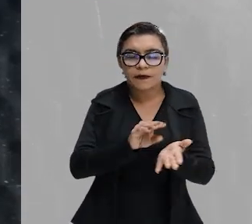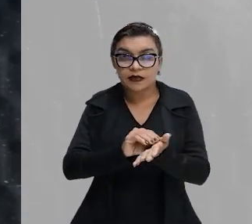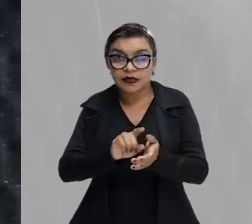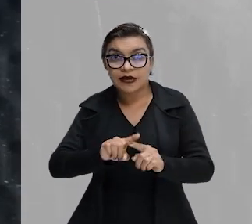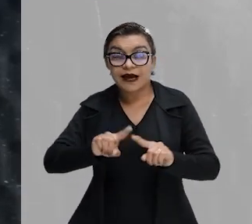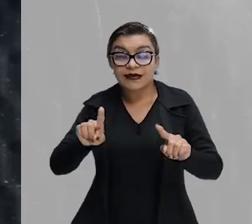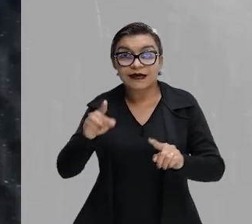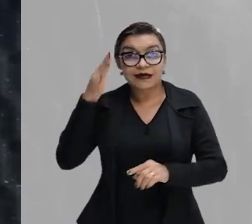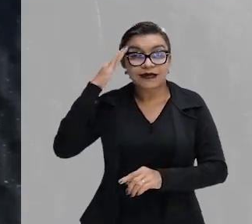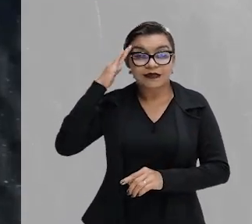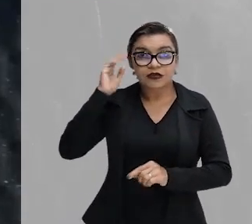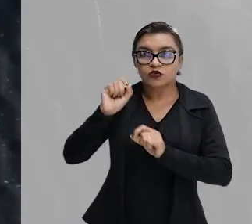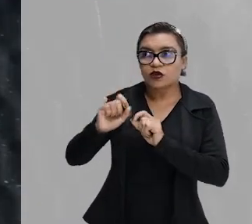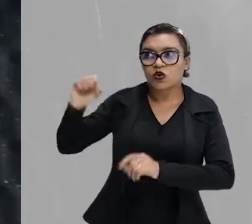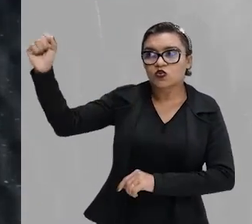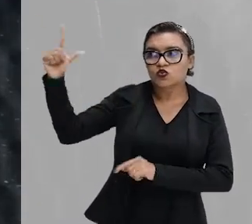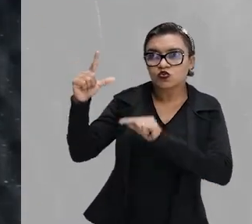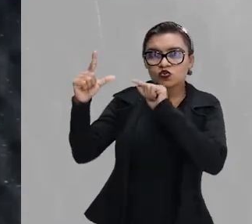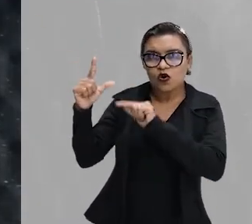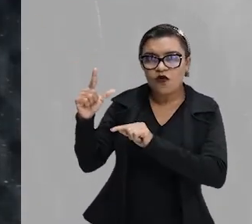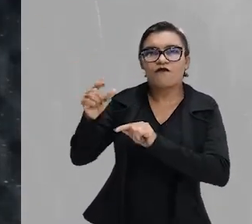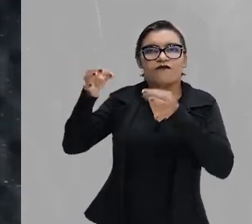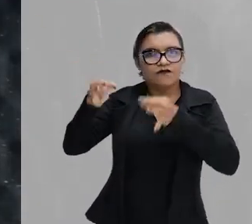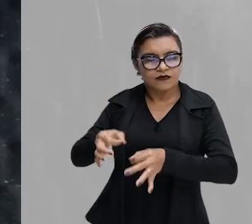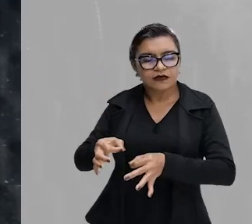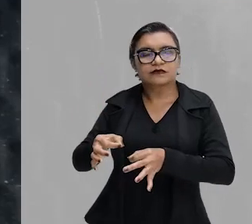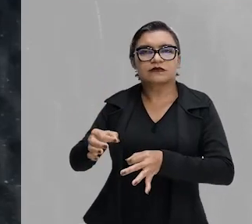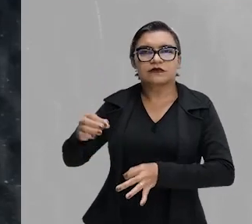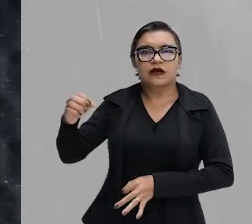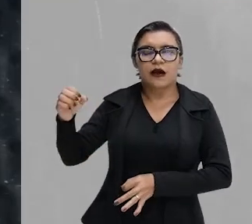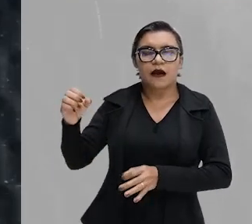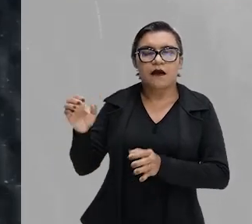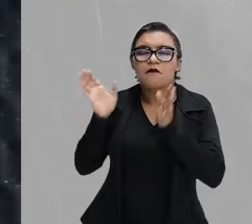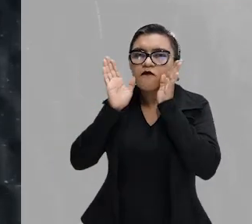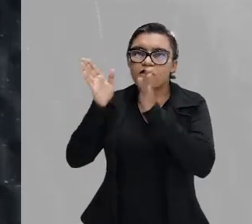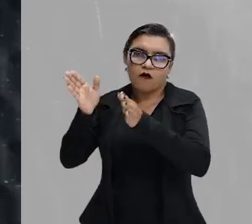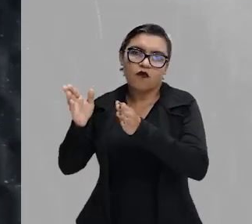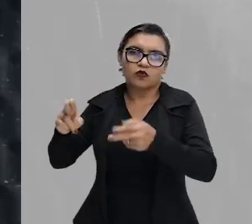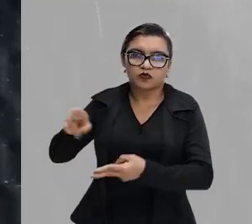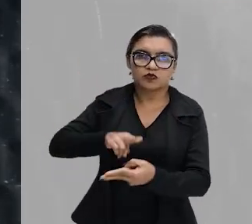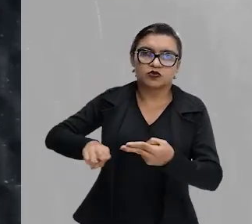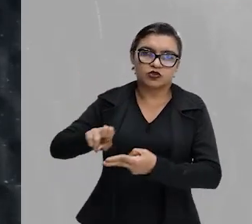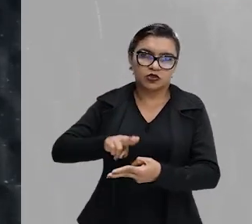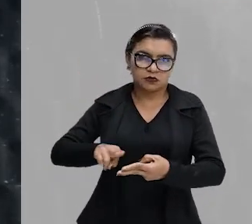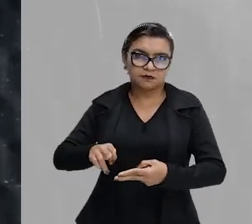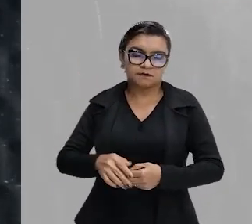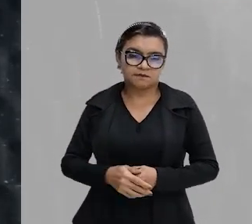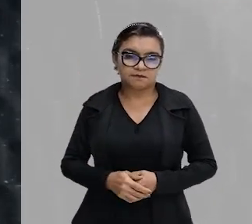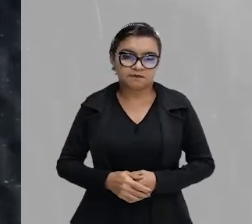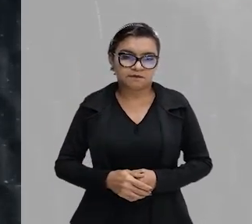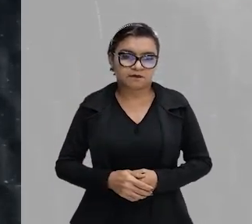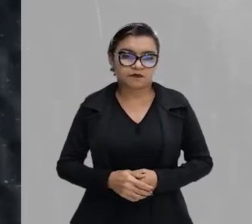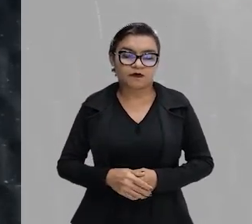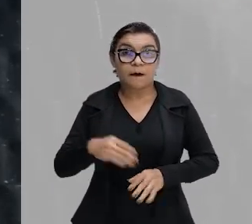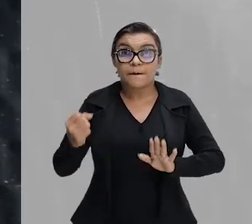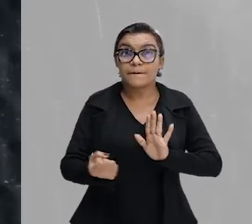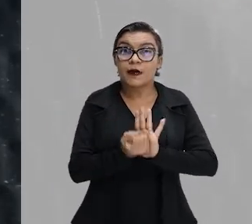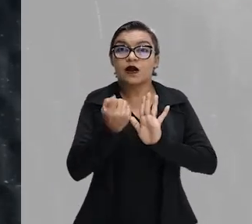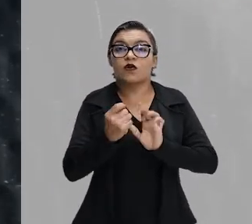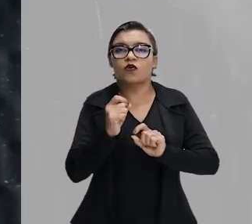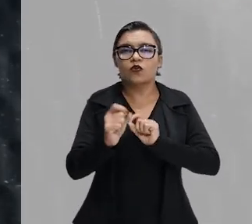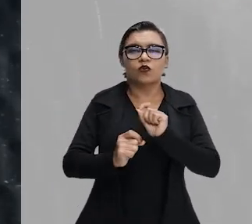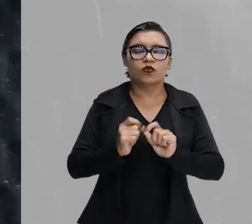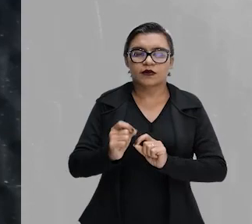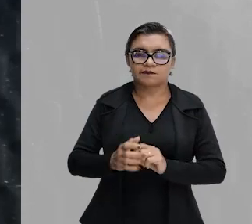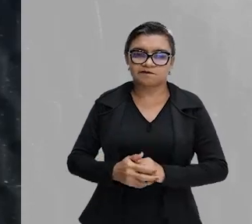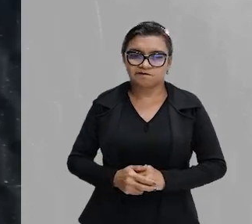conclusões que o Sol de fato estava no centro do nosso sistema solar. Ok? Então, é um marco.